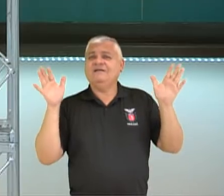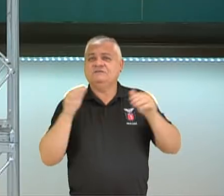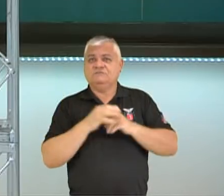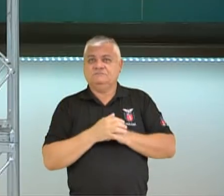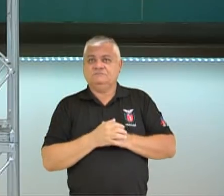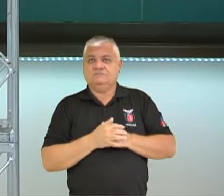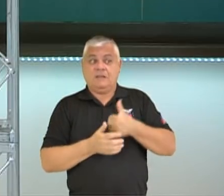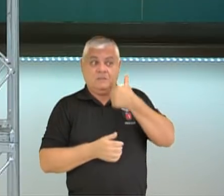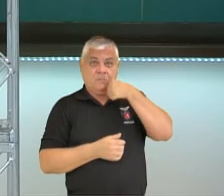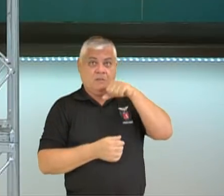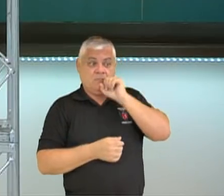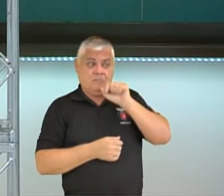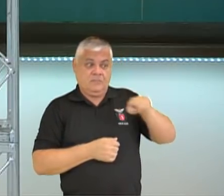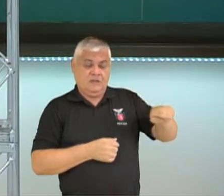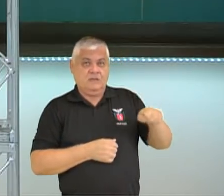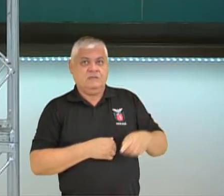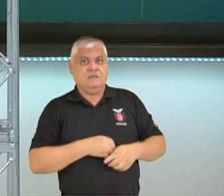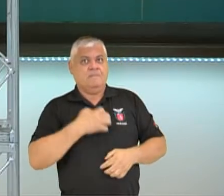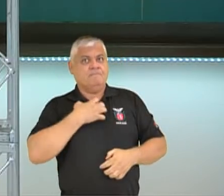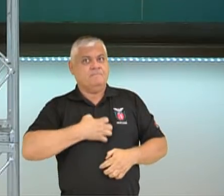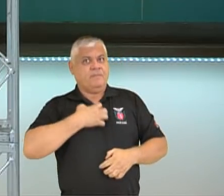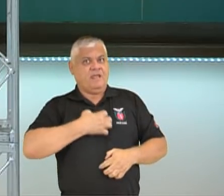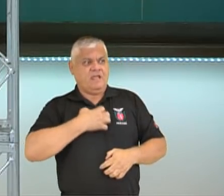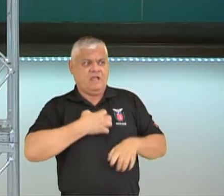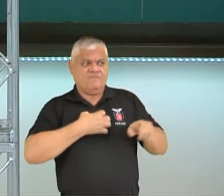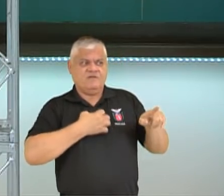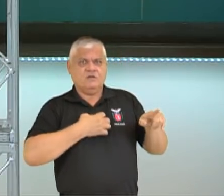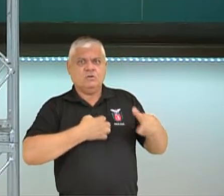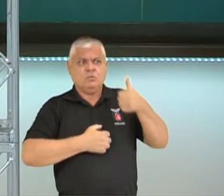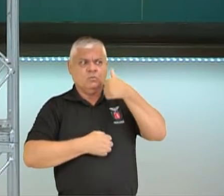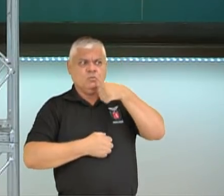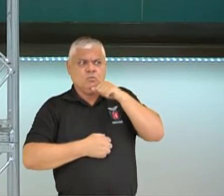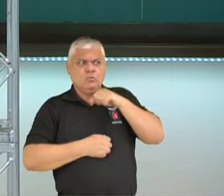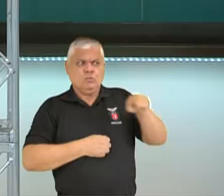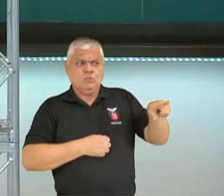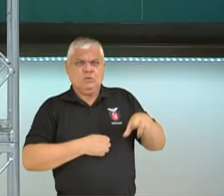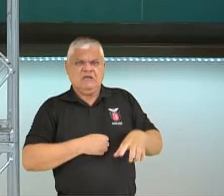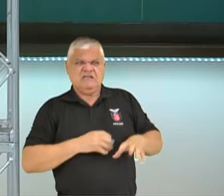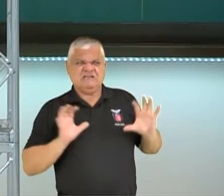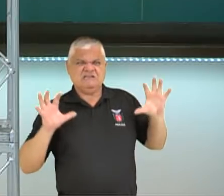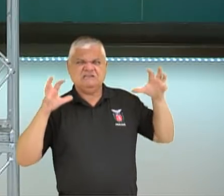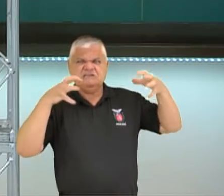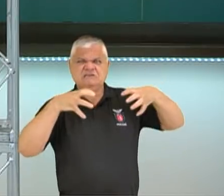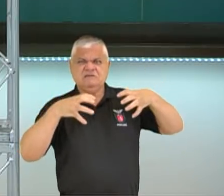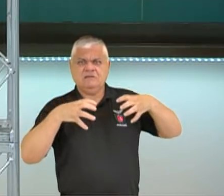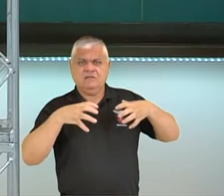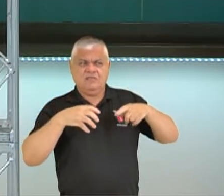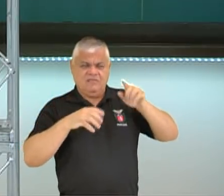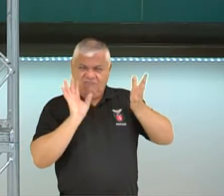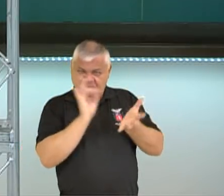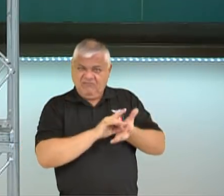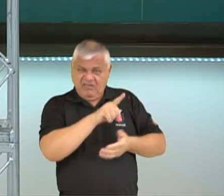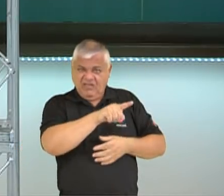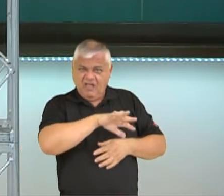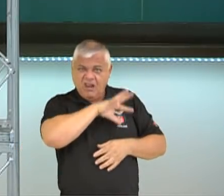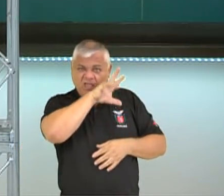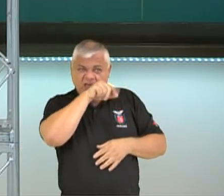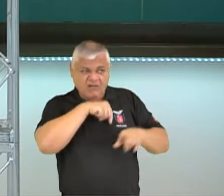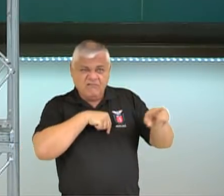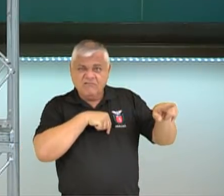mãe é muito brava e você diz assim a minha mãe é uma fera sua mãe é uma leoa